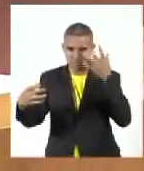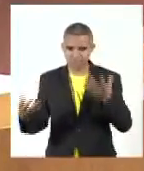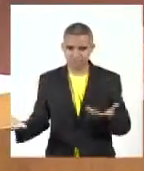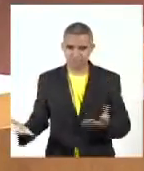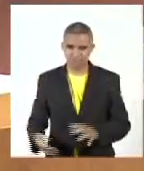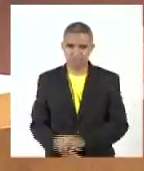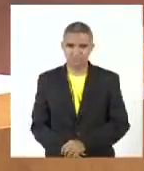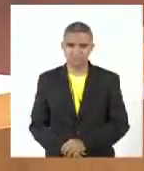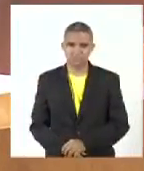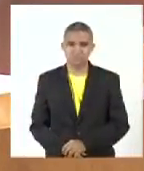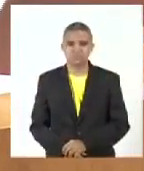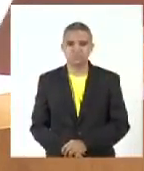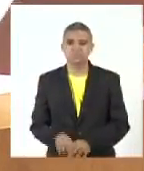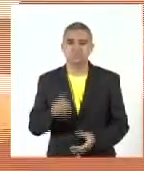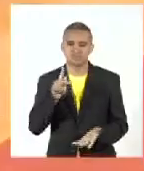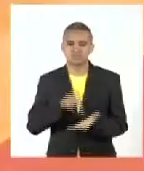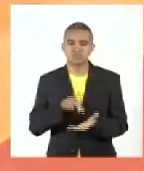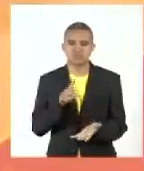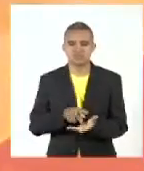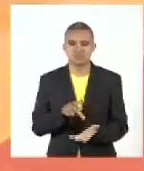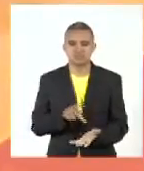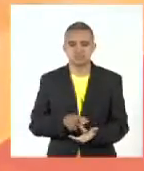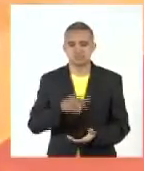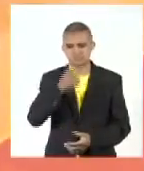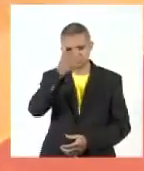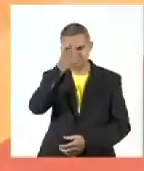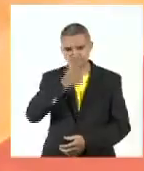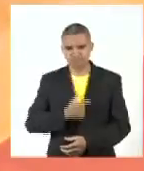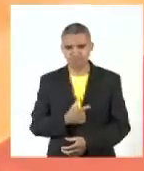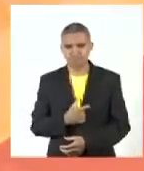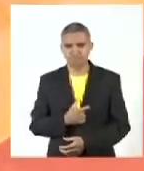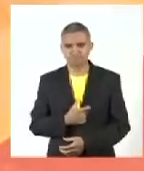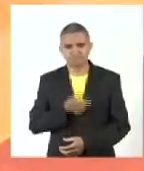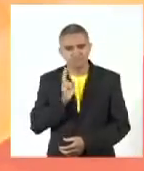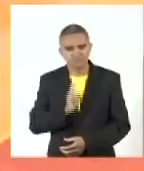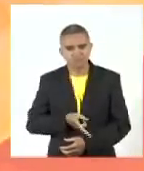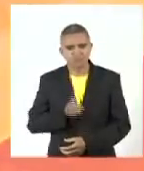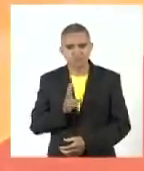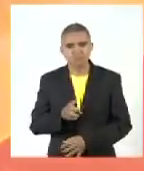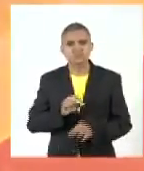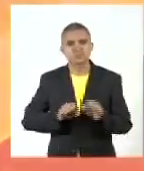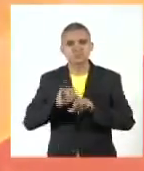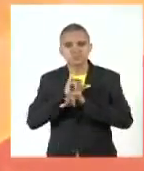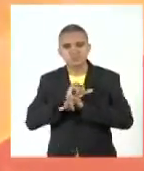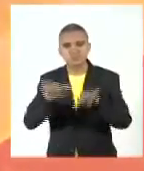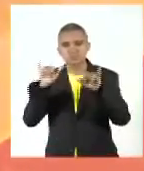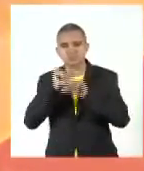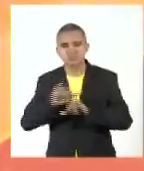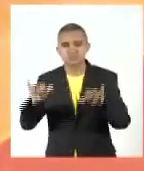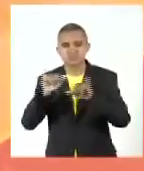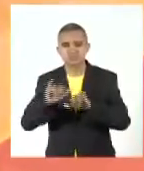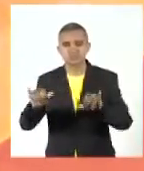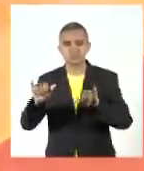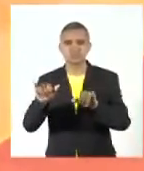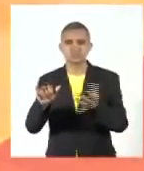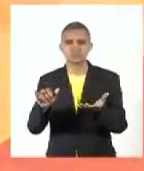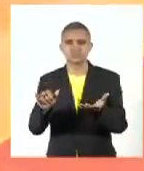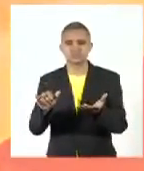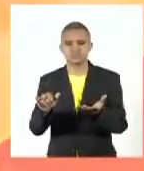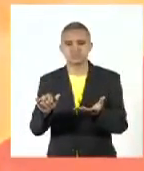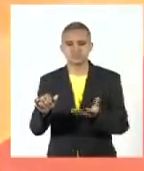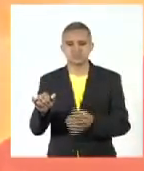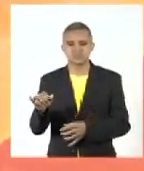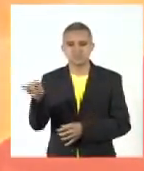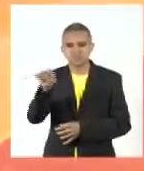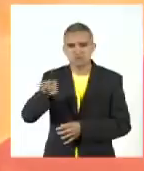Então, eu sinceramente, cada vez que sai uma notícia dessa, que ninguém pense